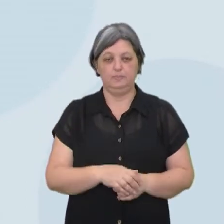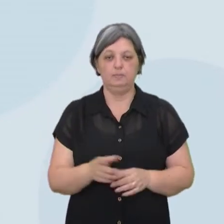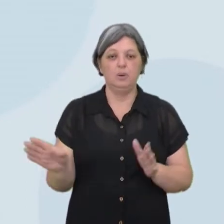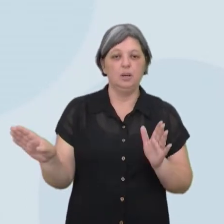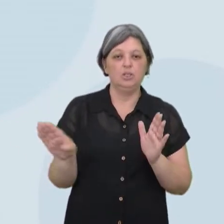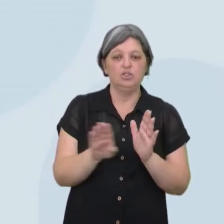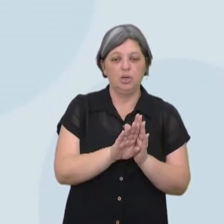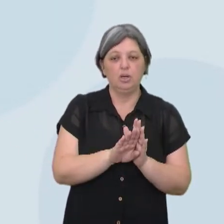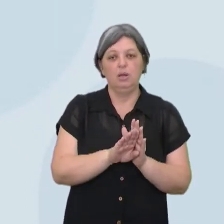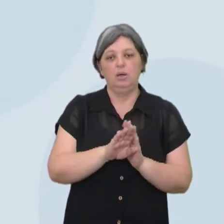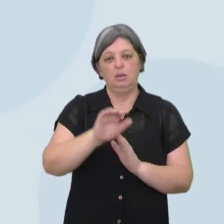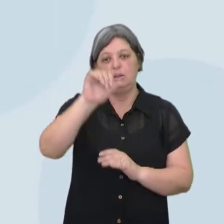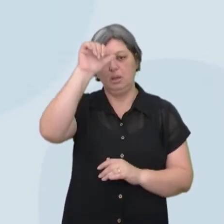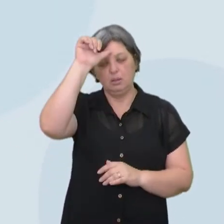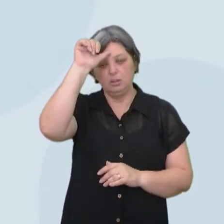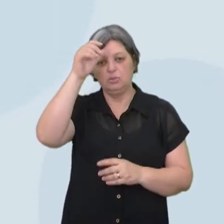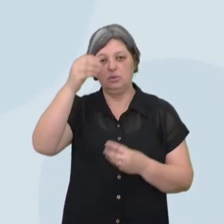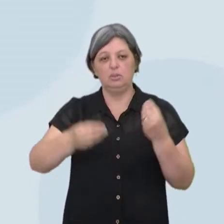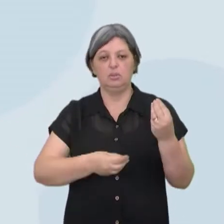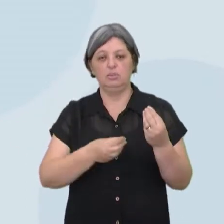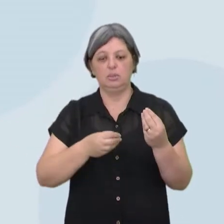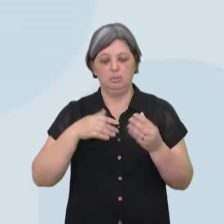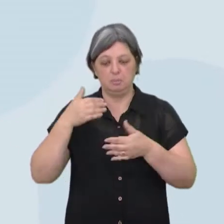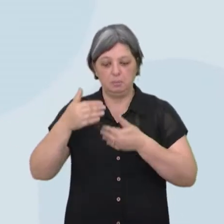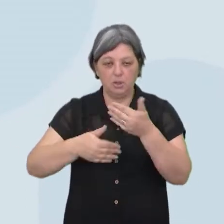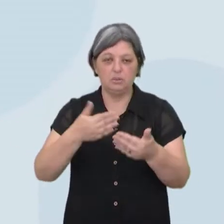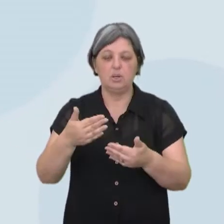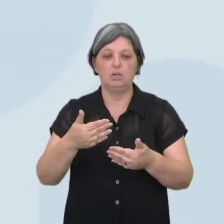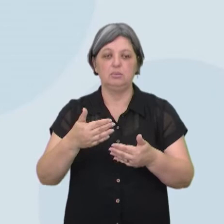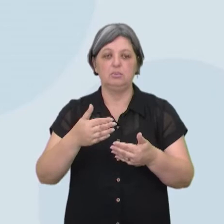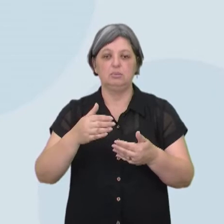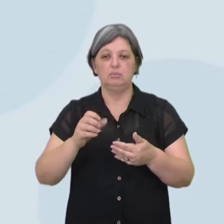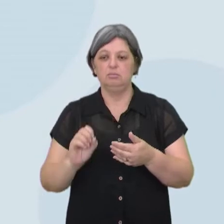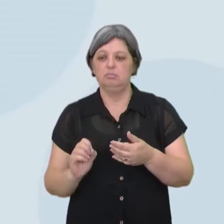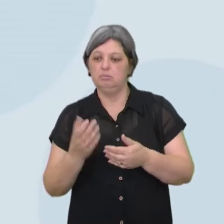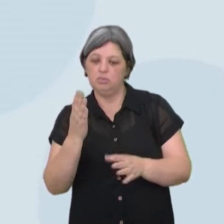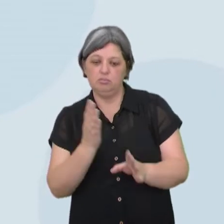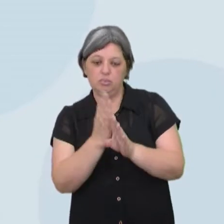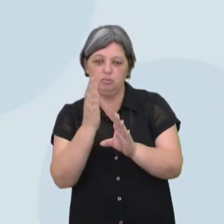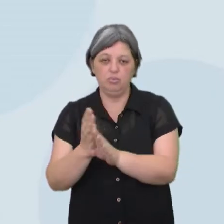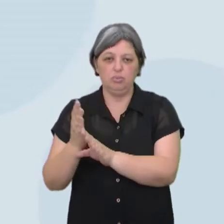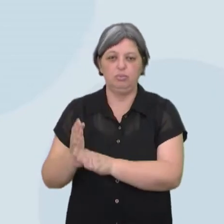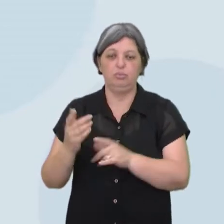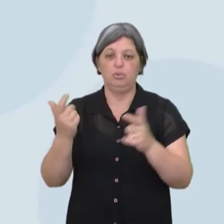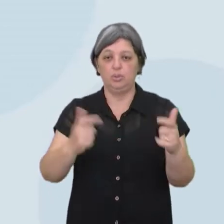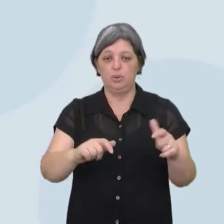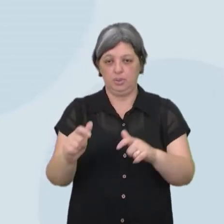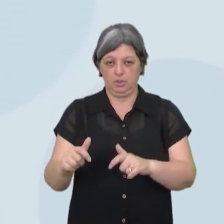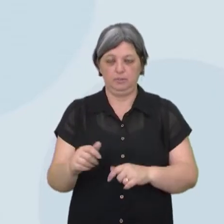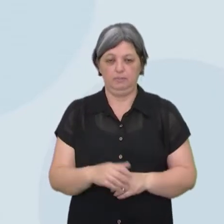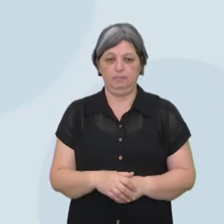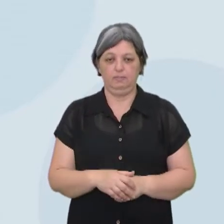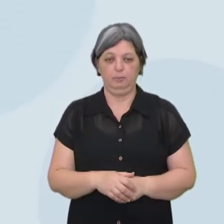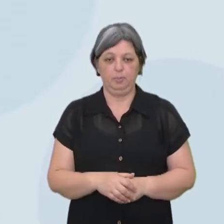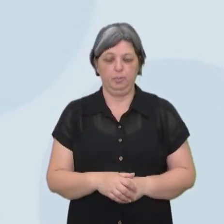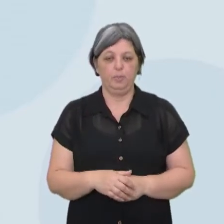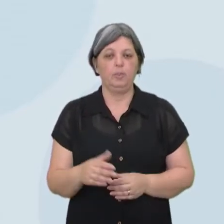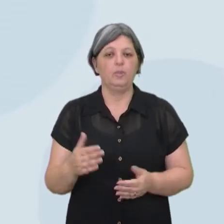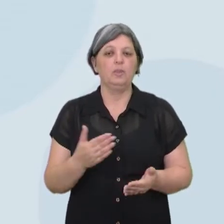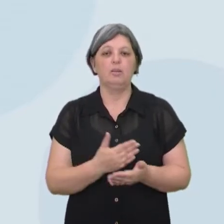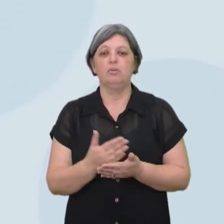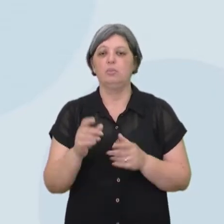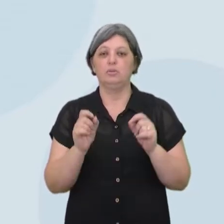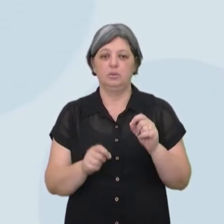Índias, e no meio do processo foram descobrindo algumas localidades, então essa corrida virou uma corrida